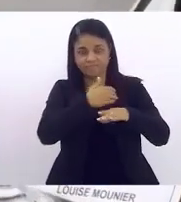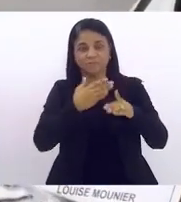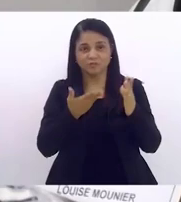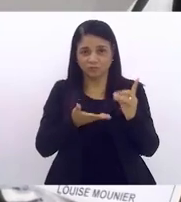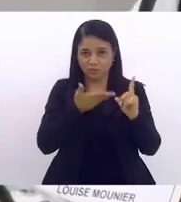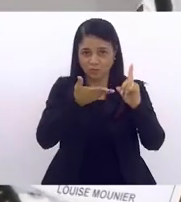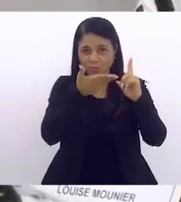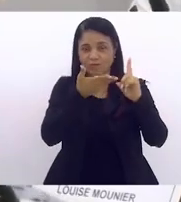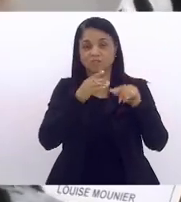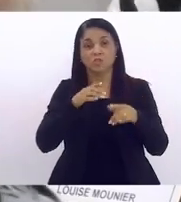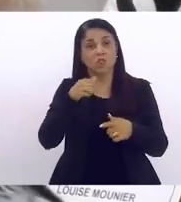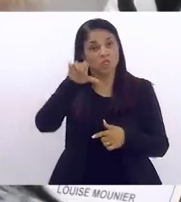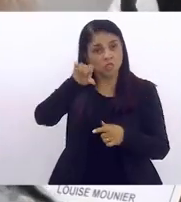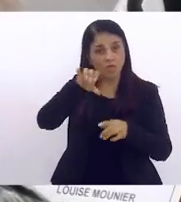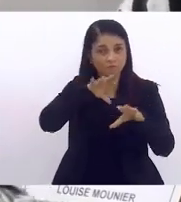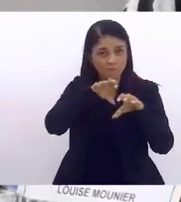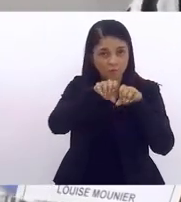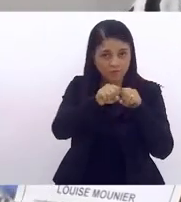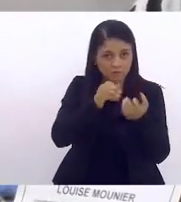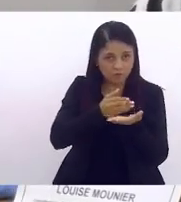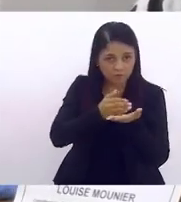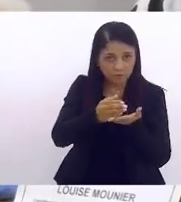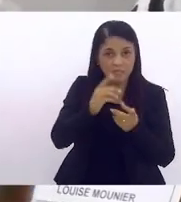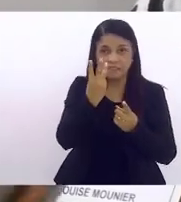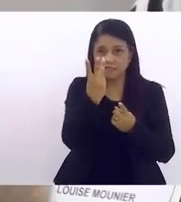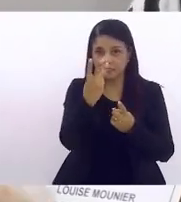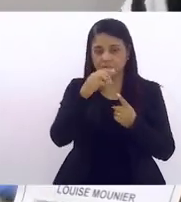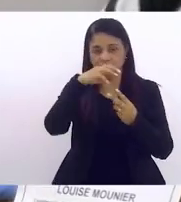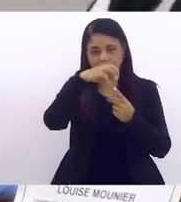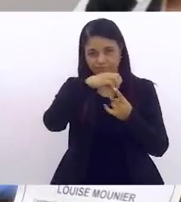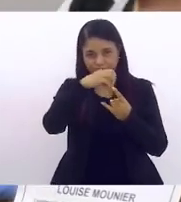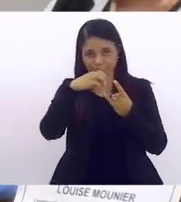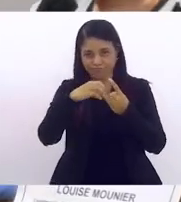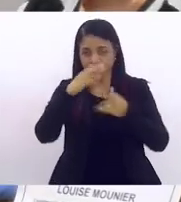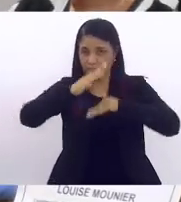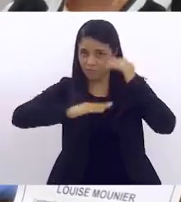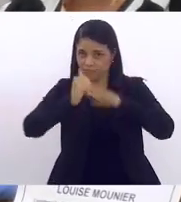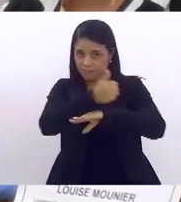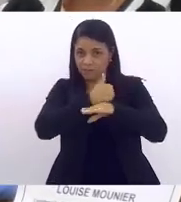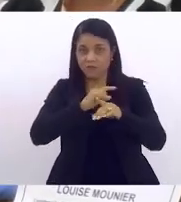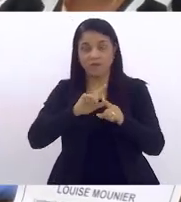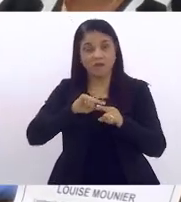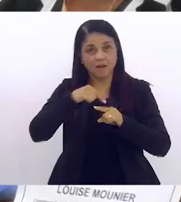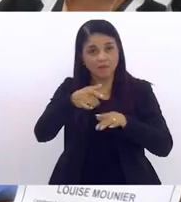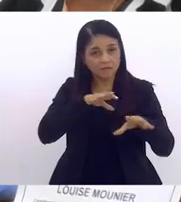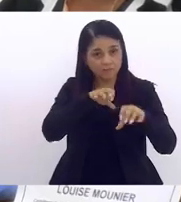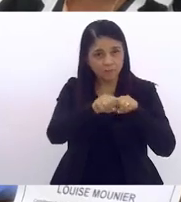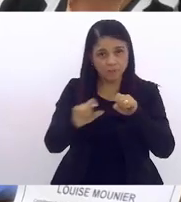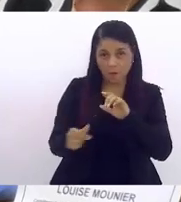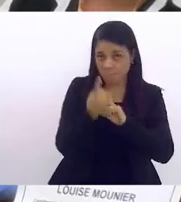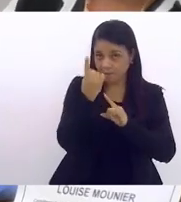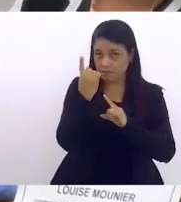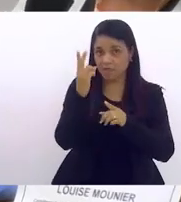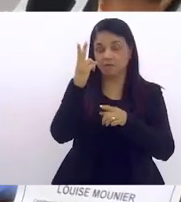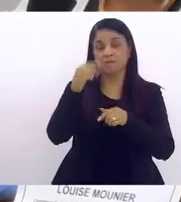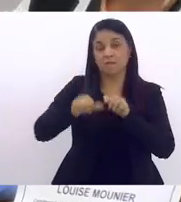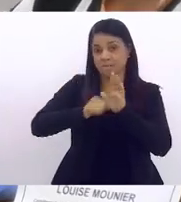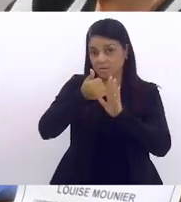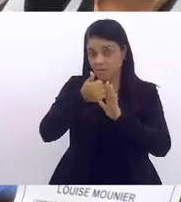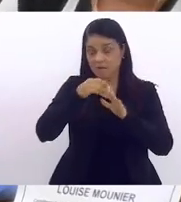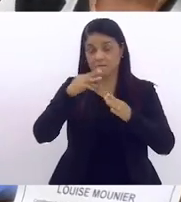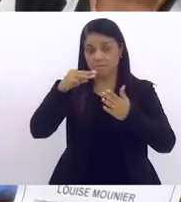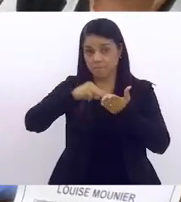total de 9 formações iniciadas, sendo 3 de atualização profissional. Para além da formação ter sido a pioneira em disseminar